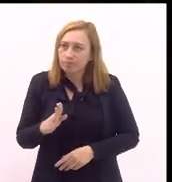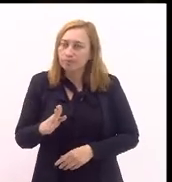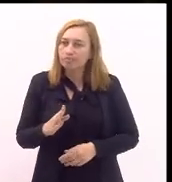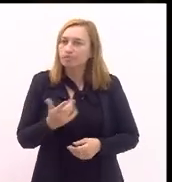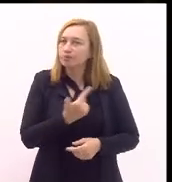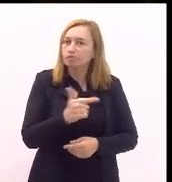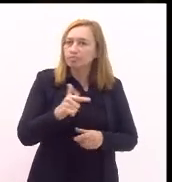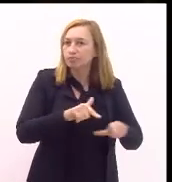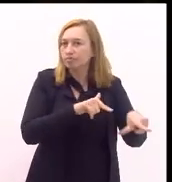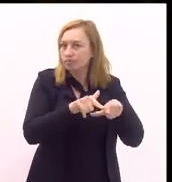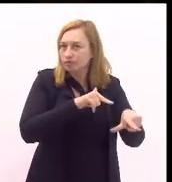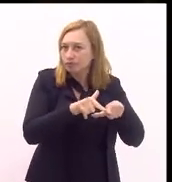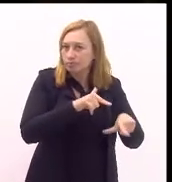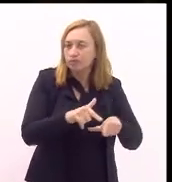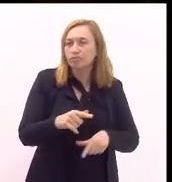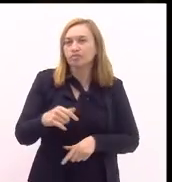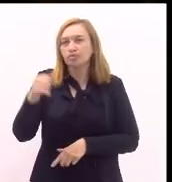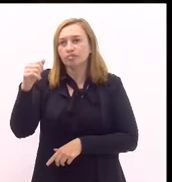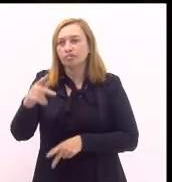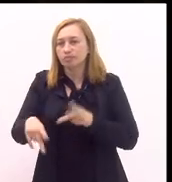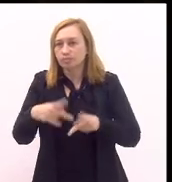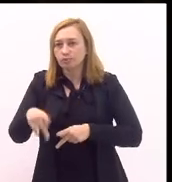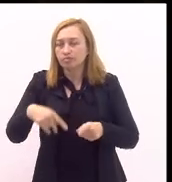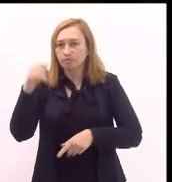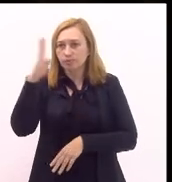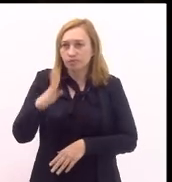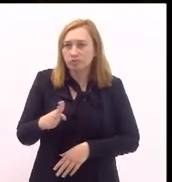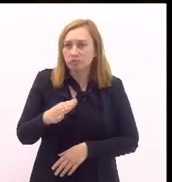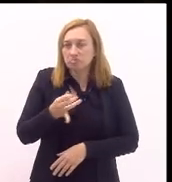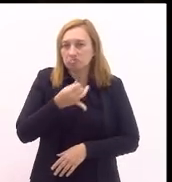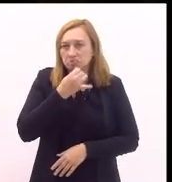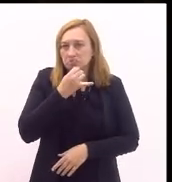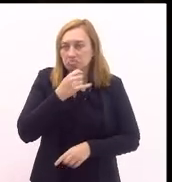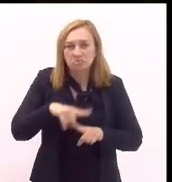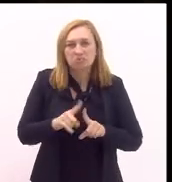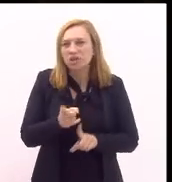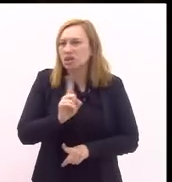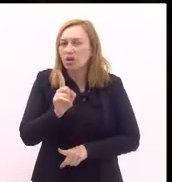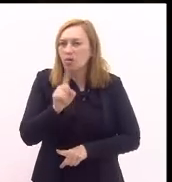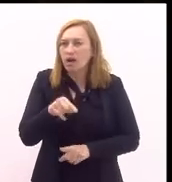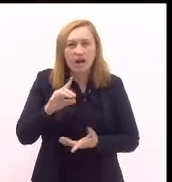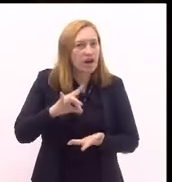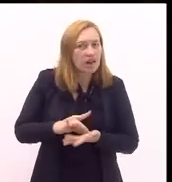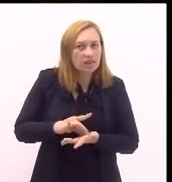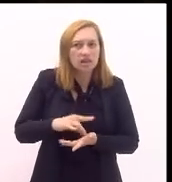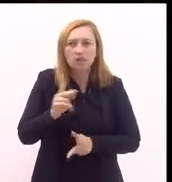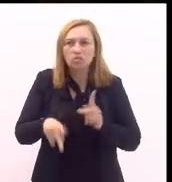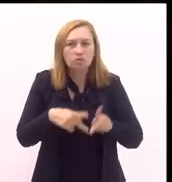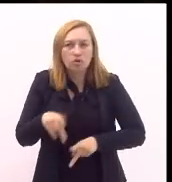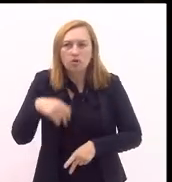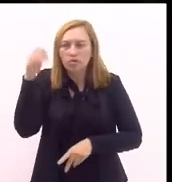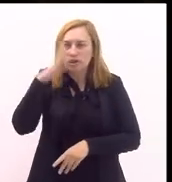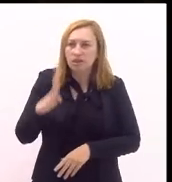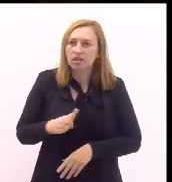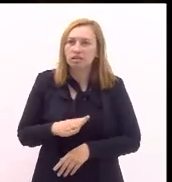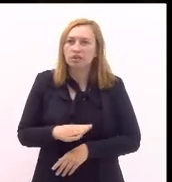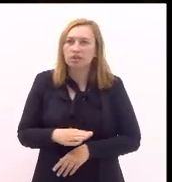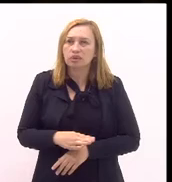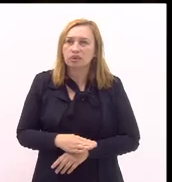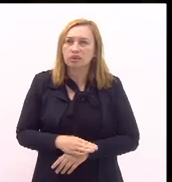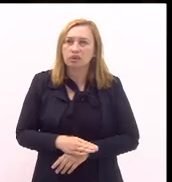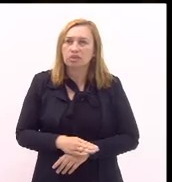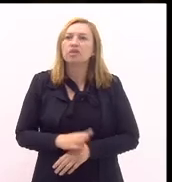desempregado povo brasileiro tá batido Mas isso não é a realidade do povo brasileiro